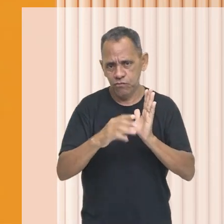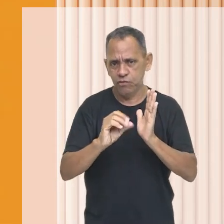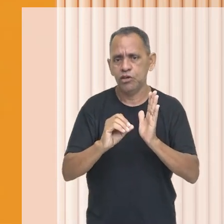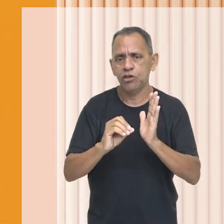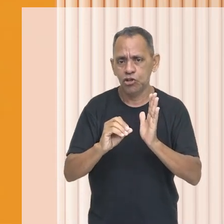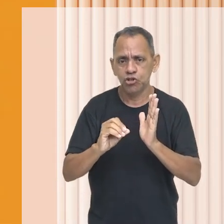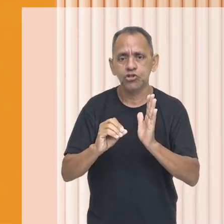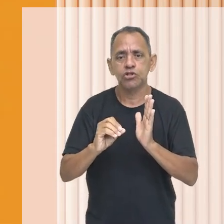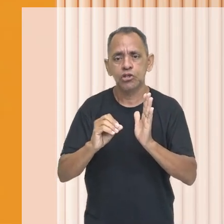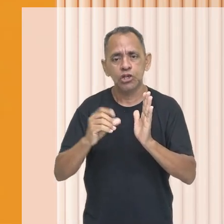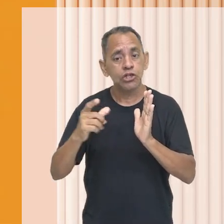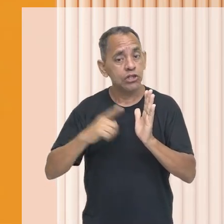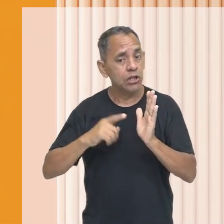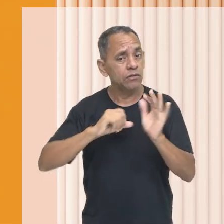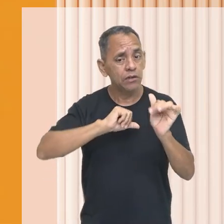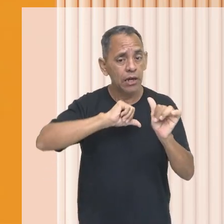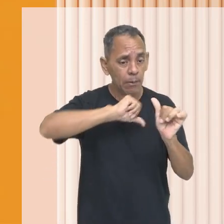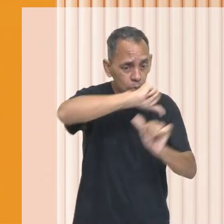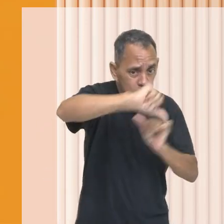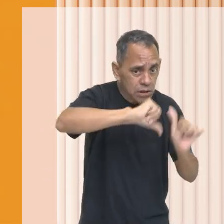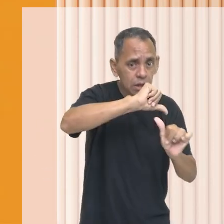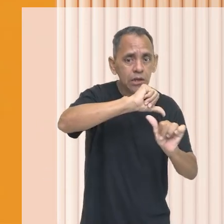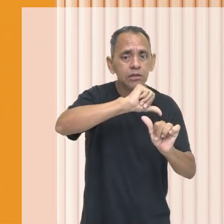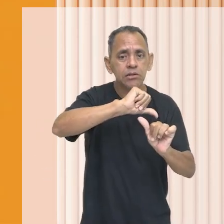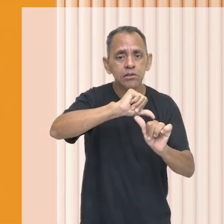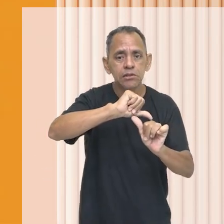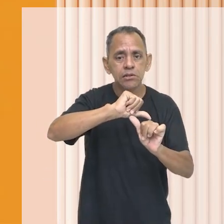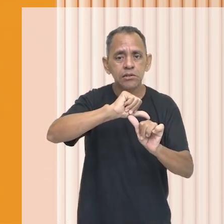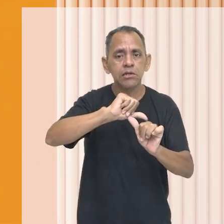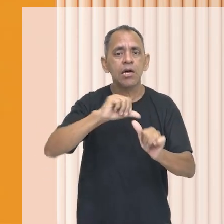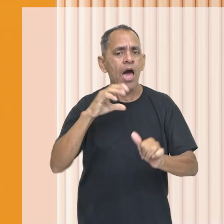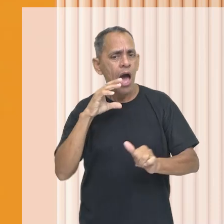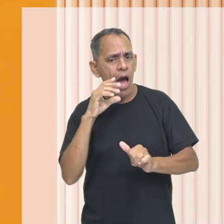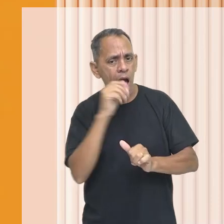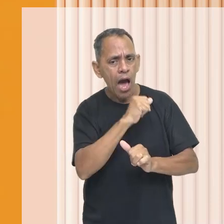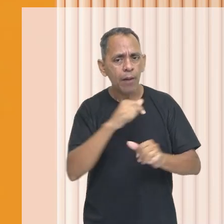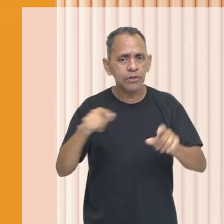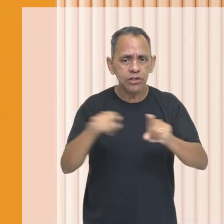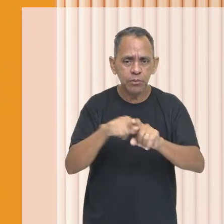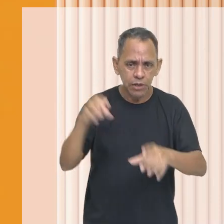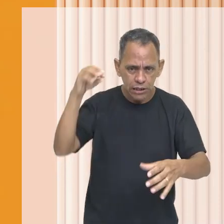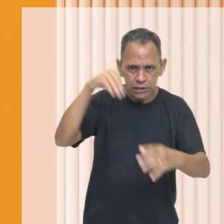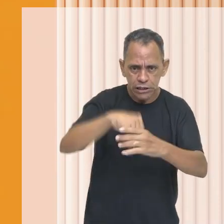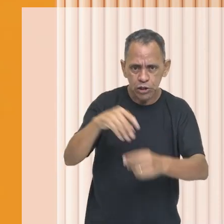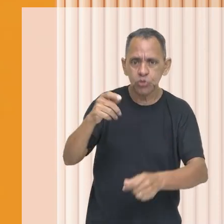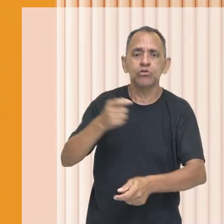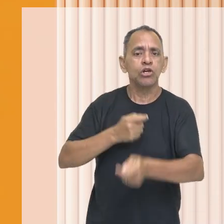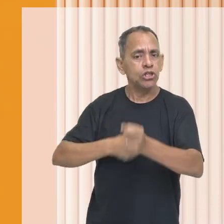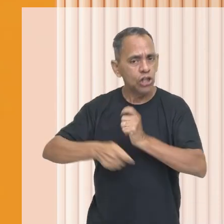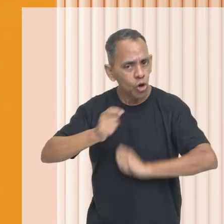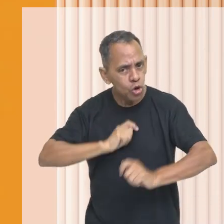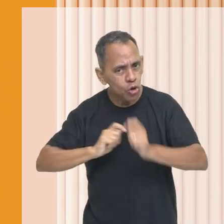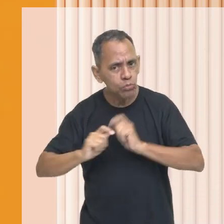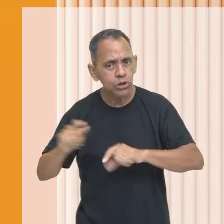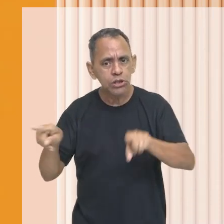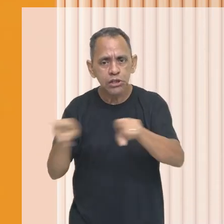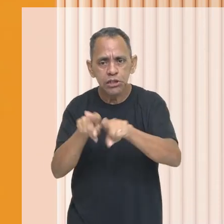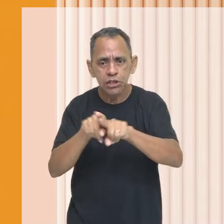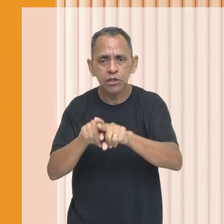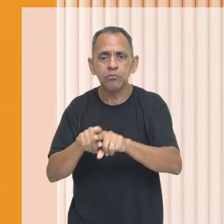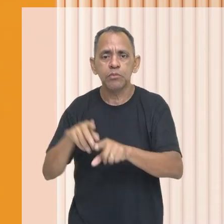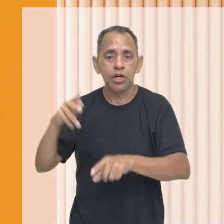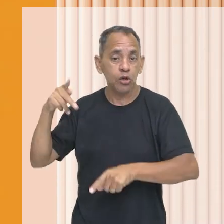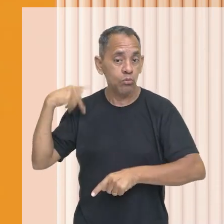sofrer o quê? Mudanças estruturais, principalmente o quê? Econômicas e políticas. No campo da